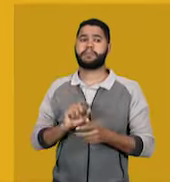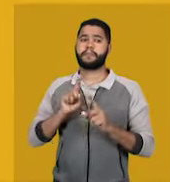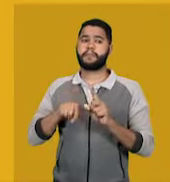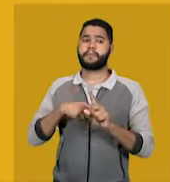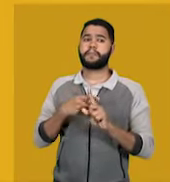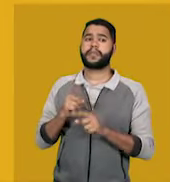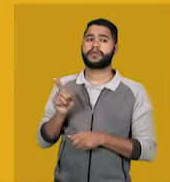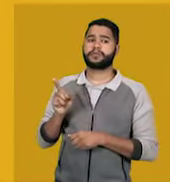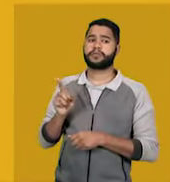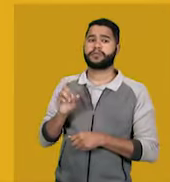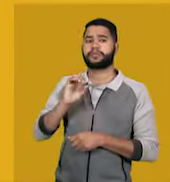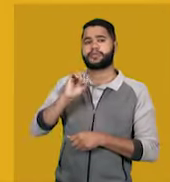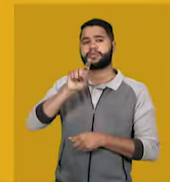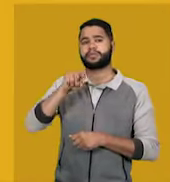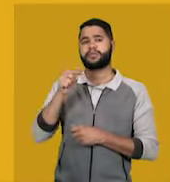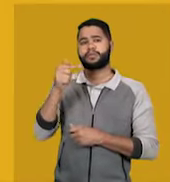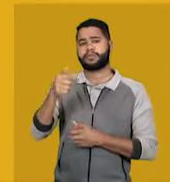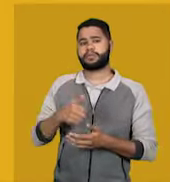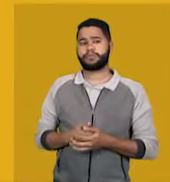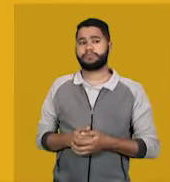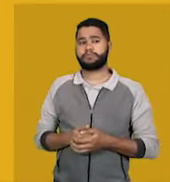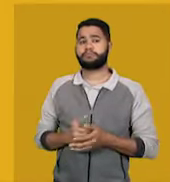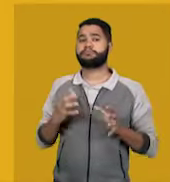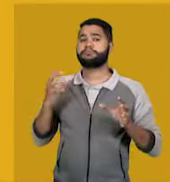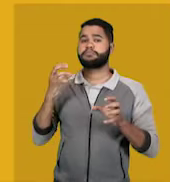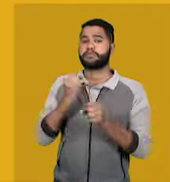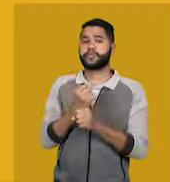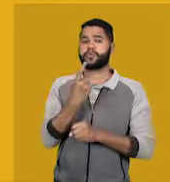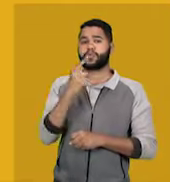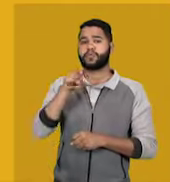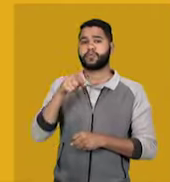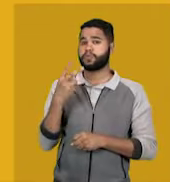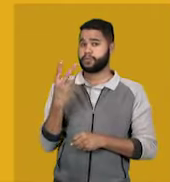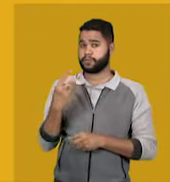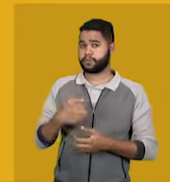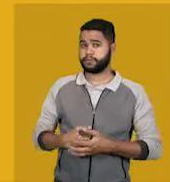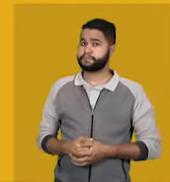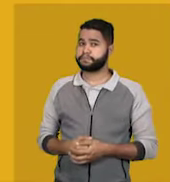mais 0,7. Então, isso vai dar 1,2.